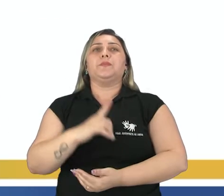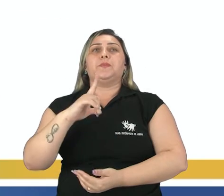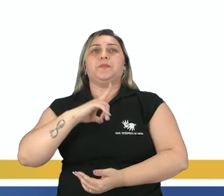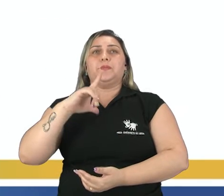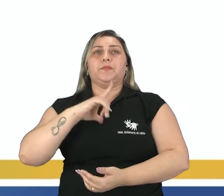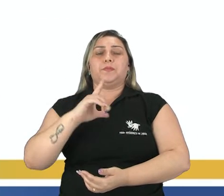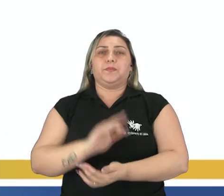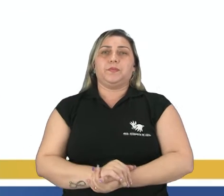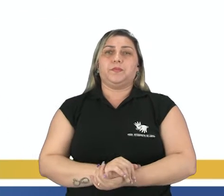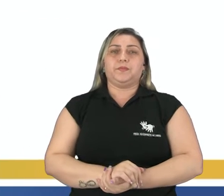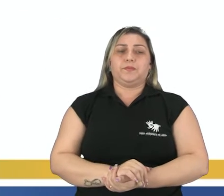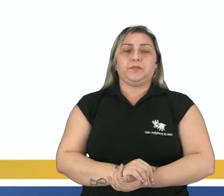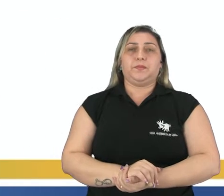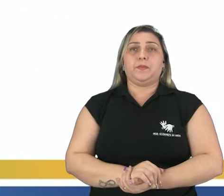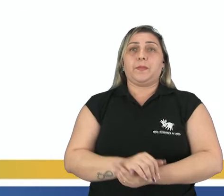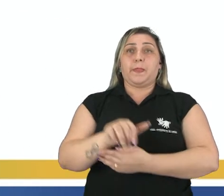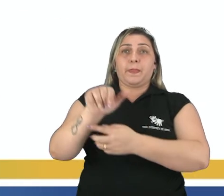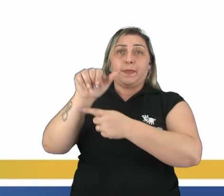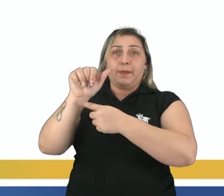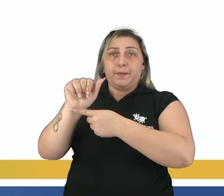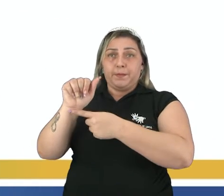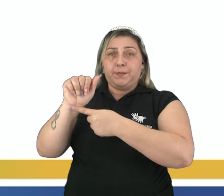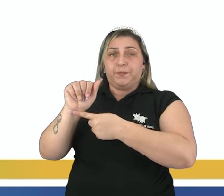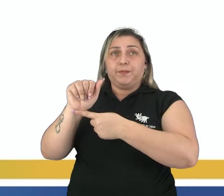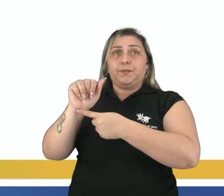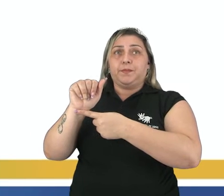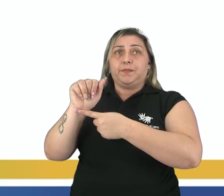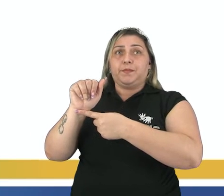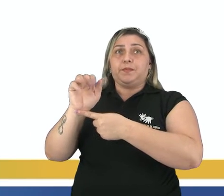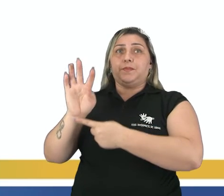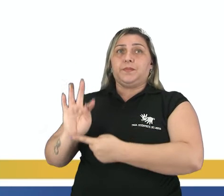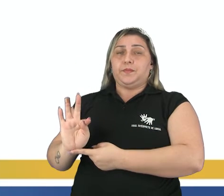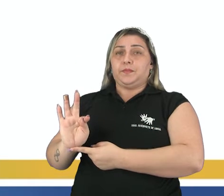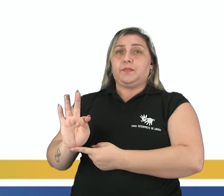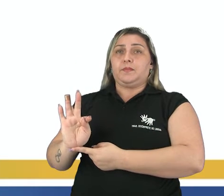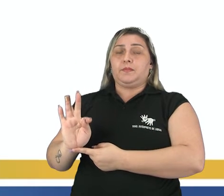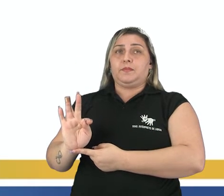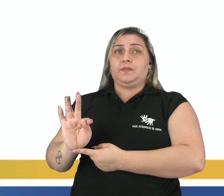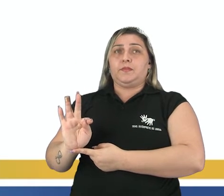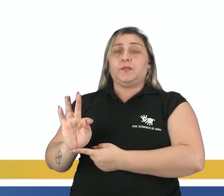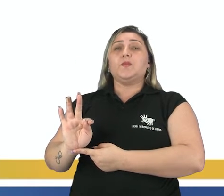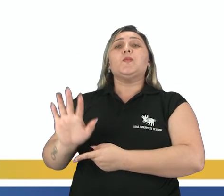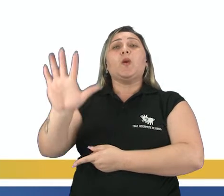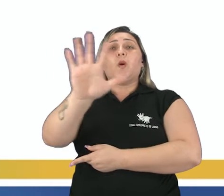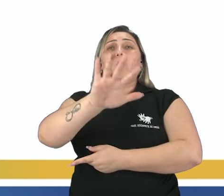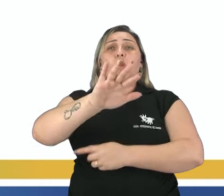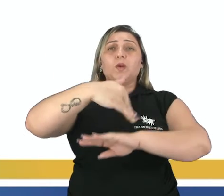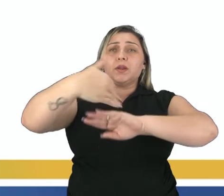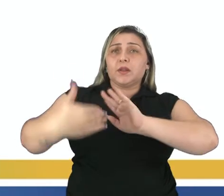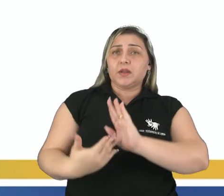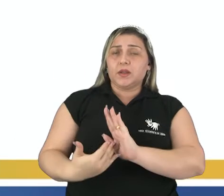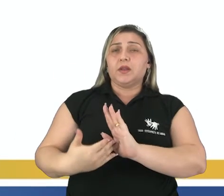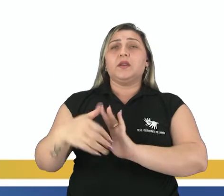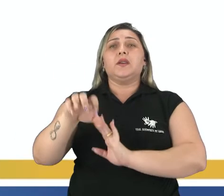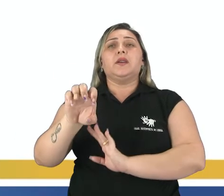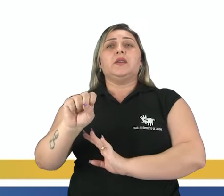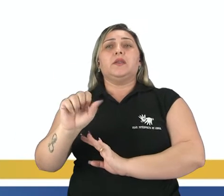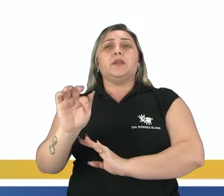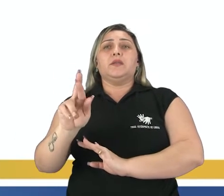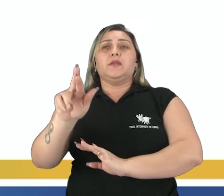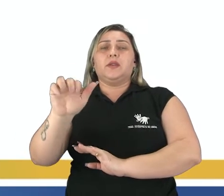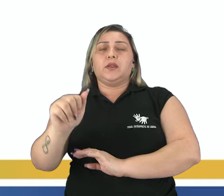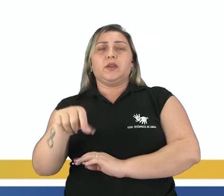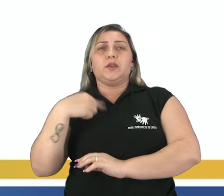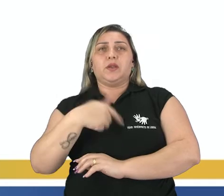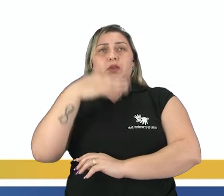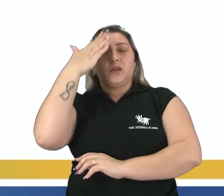temos aí a nossa solução, nós vamos utilizar a área total da esfera, e aí nós